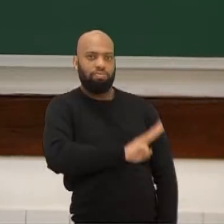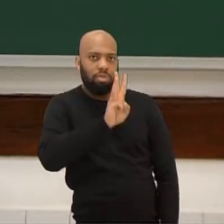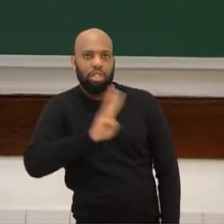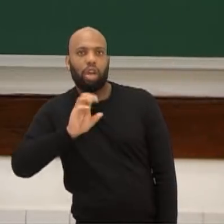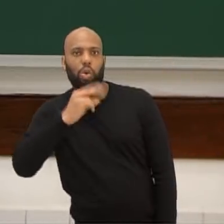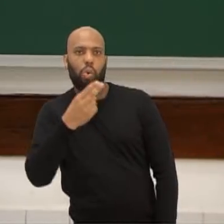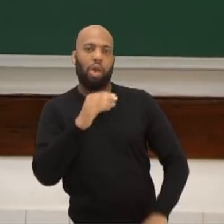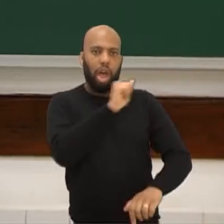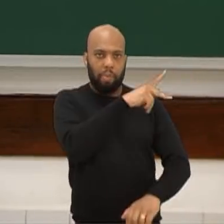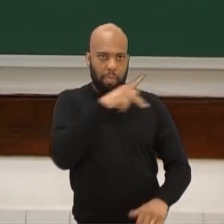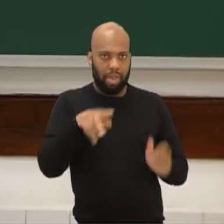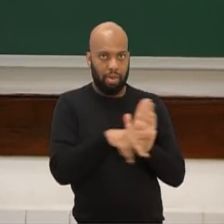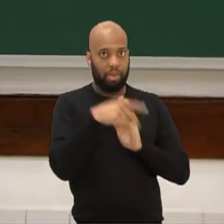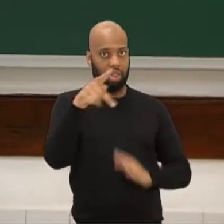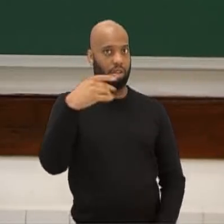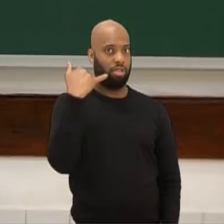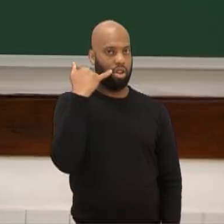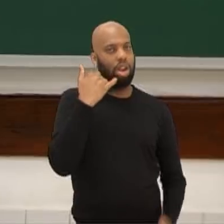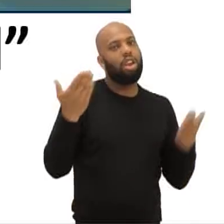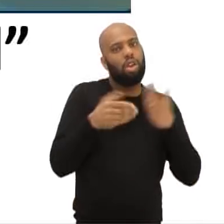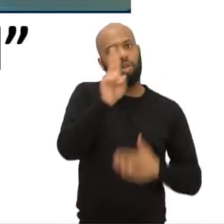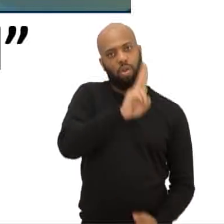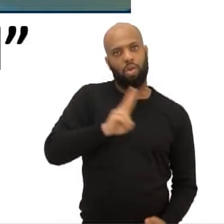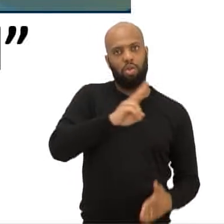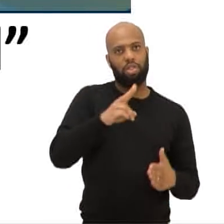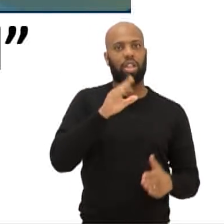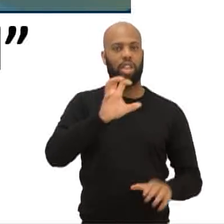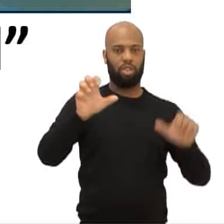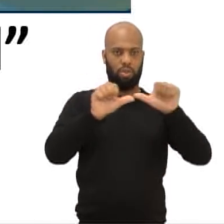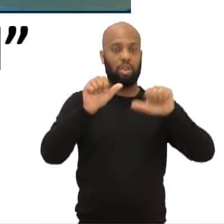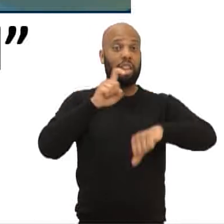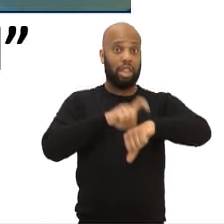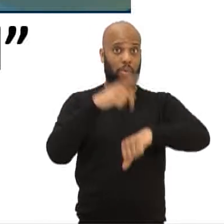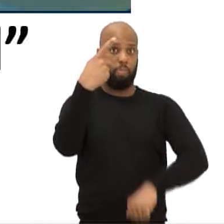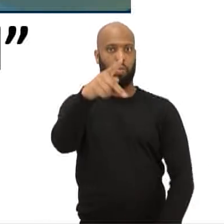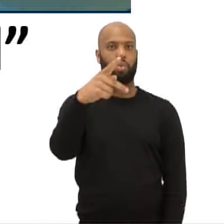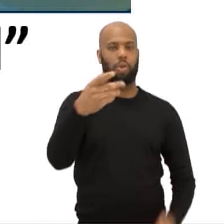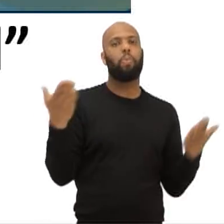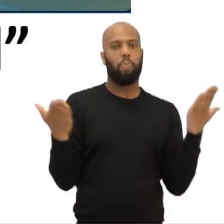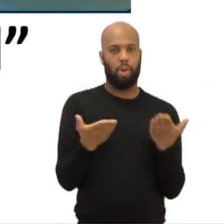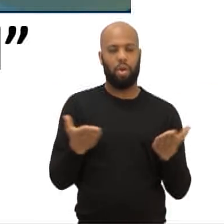vai praticar agora esse conceito de simetria. Um tempo para vocês.